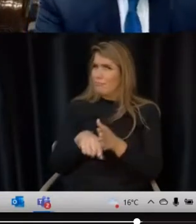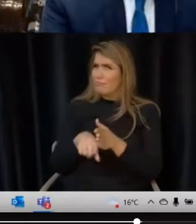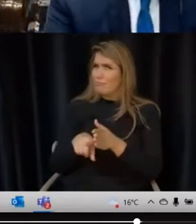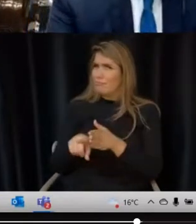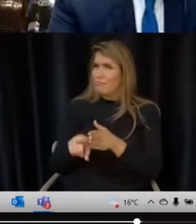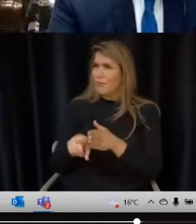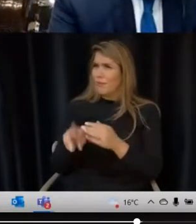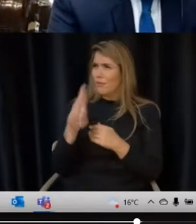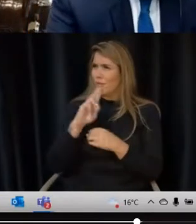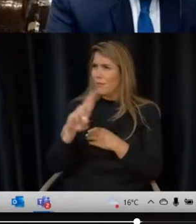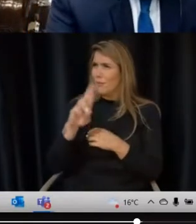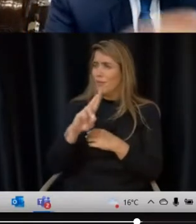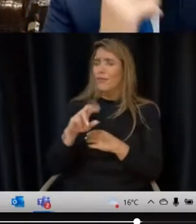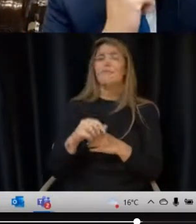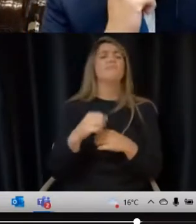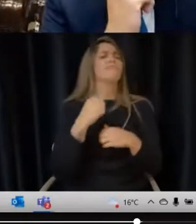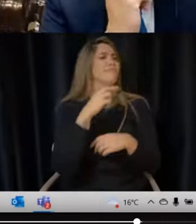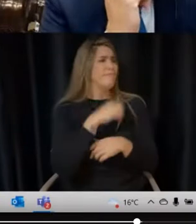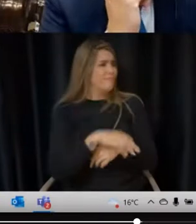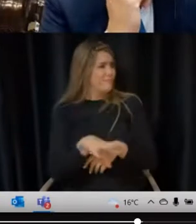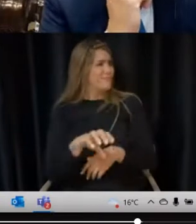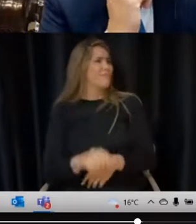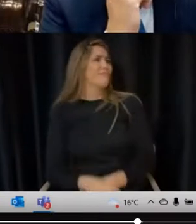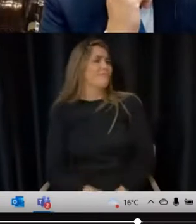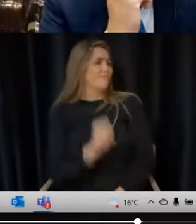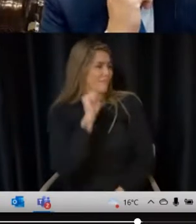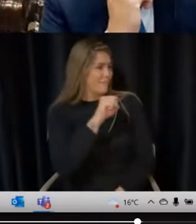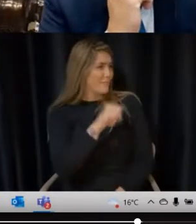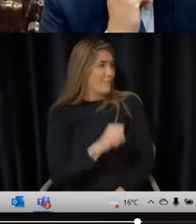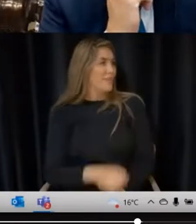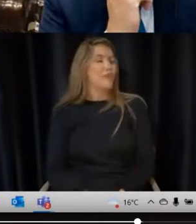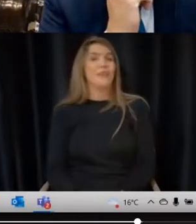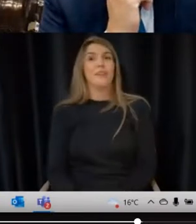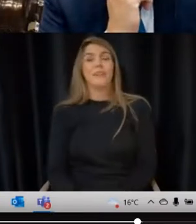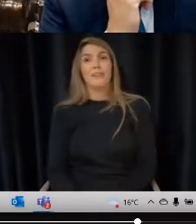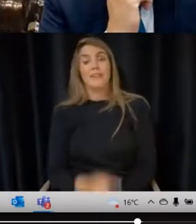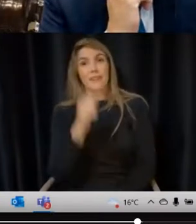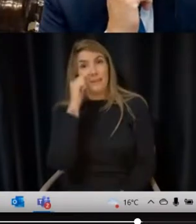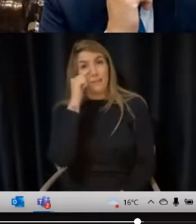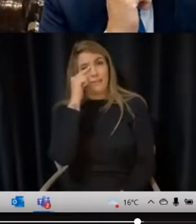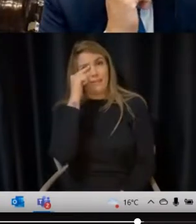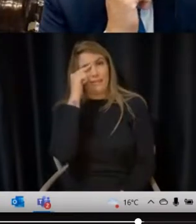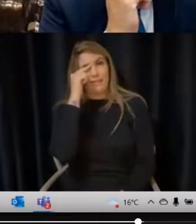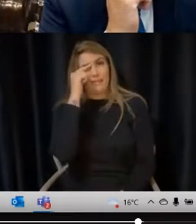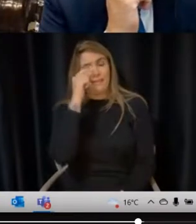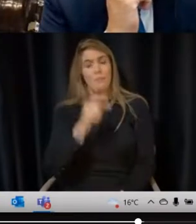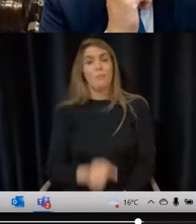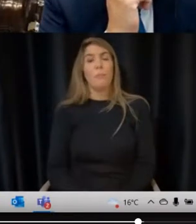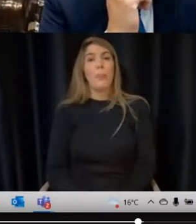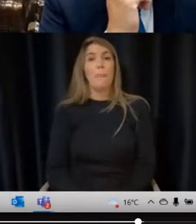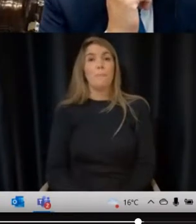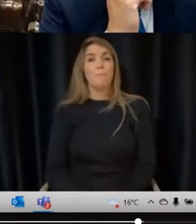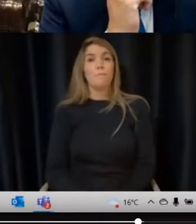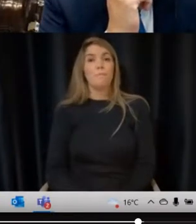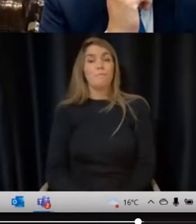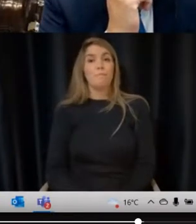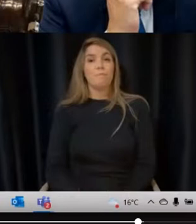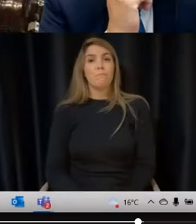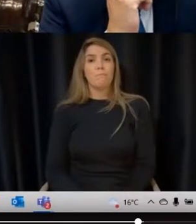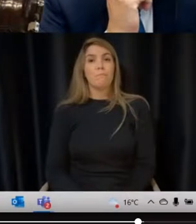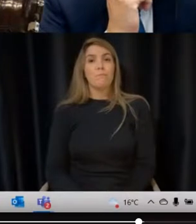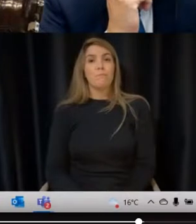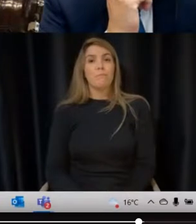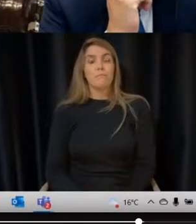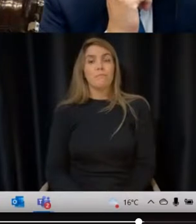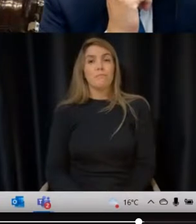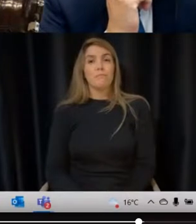Claro, vamos lá. Pode ser? Vamos lá. Eu vou começar com uma, que é a segunda pergunta que a Lucila mandou. A Lucila, se não me engano, é de